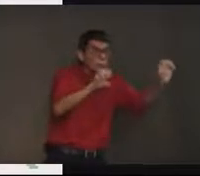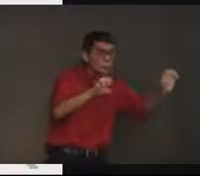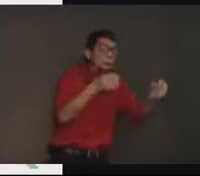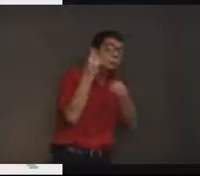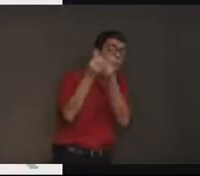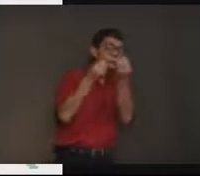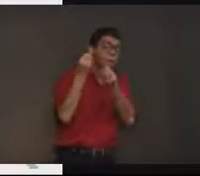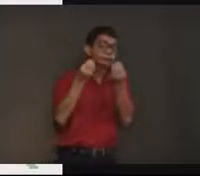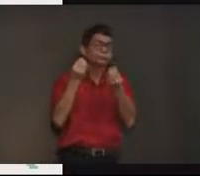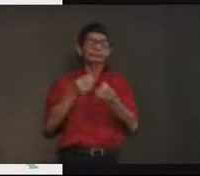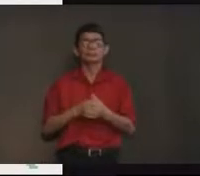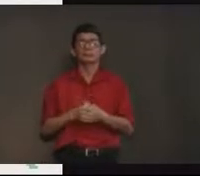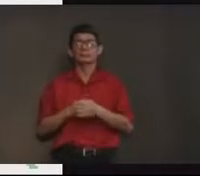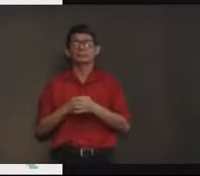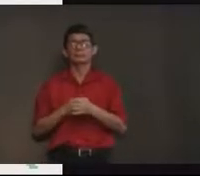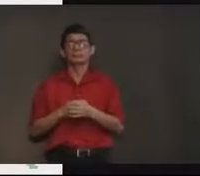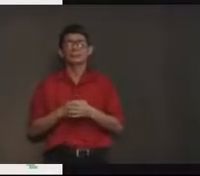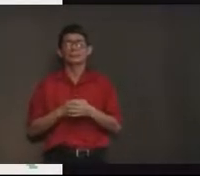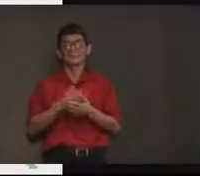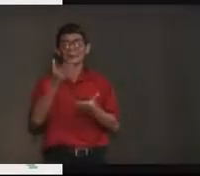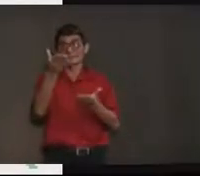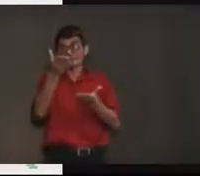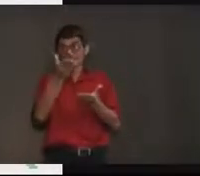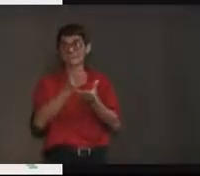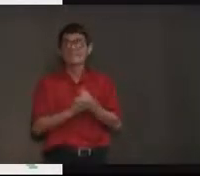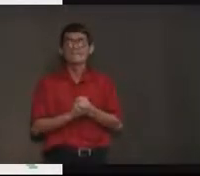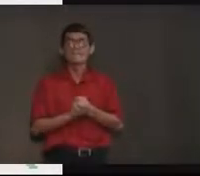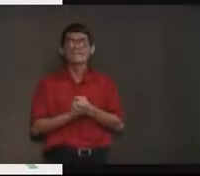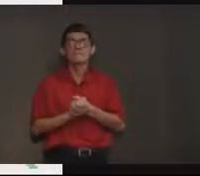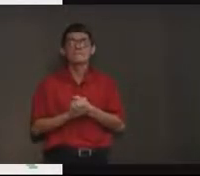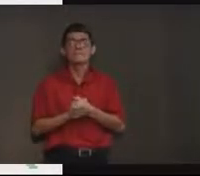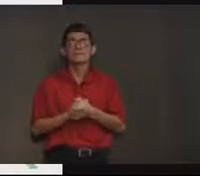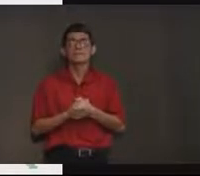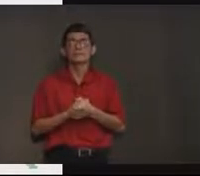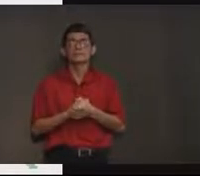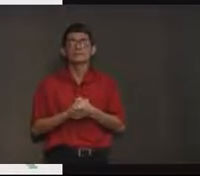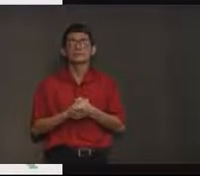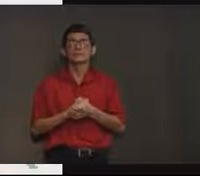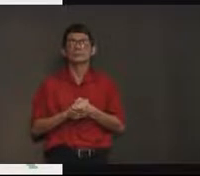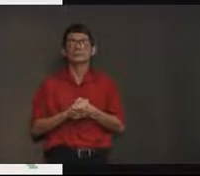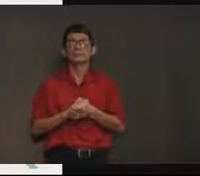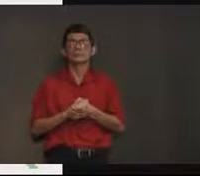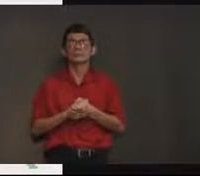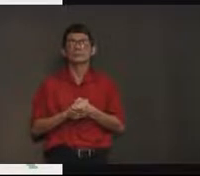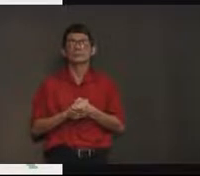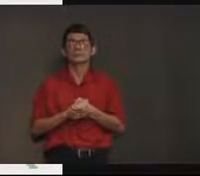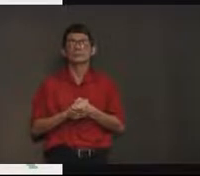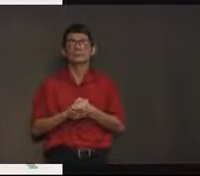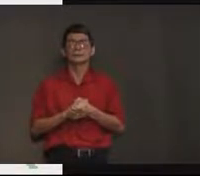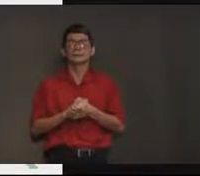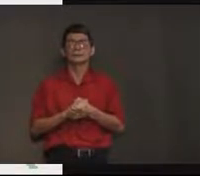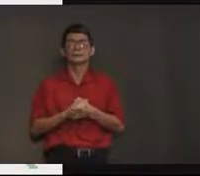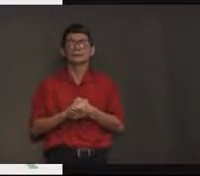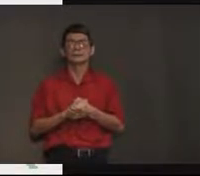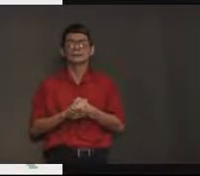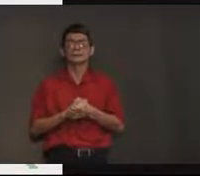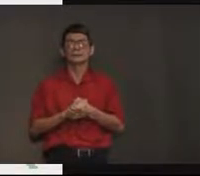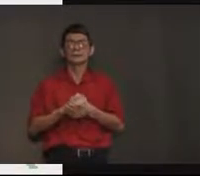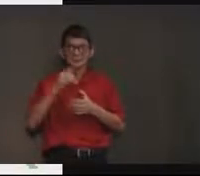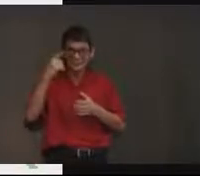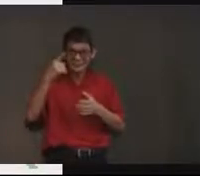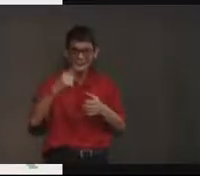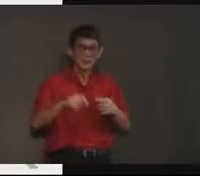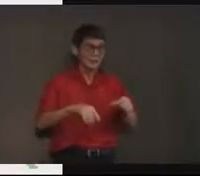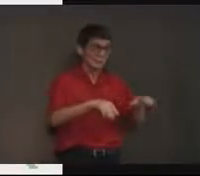tá bom bom então vamos para frente deixa eu ver não para frente para frente e bom aquela